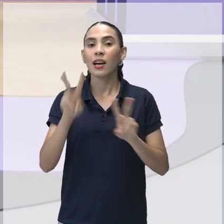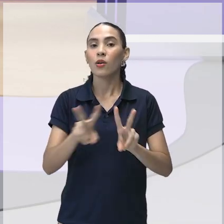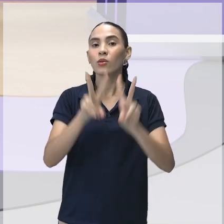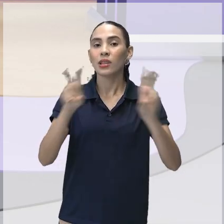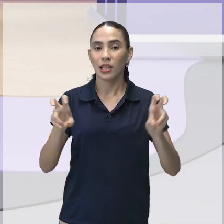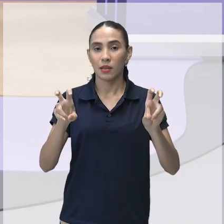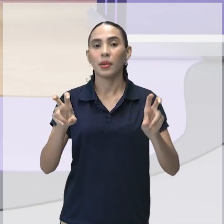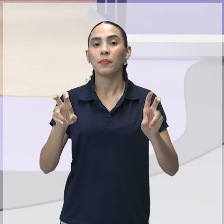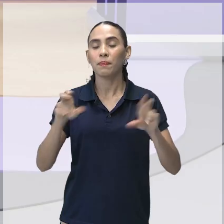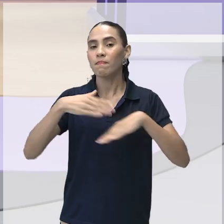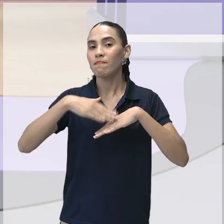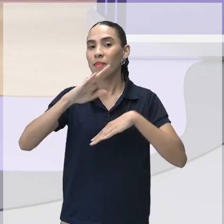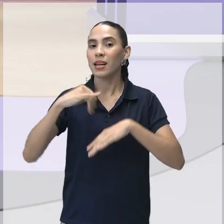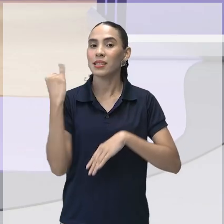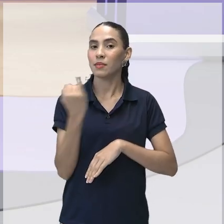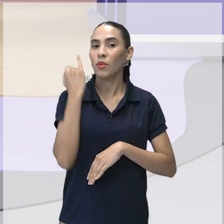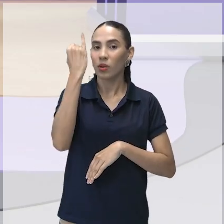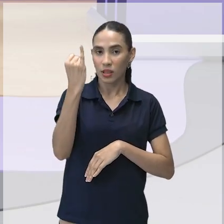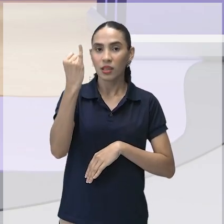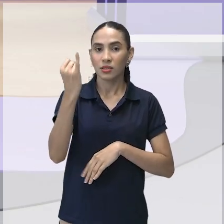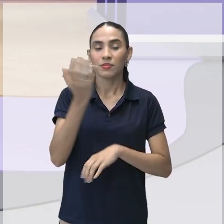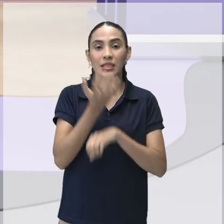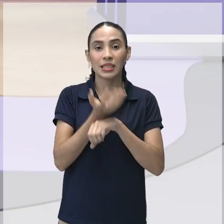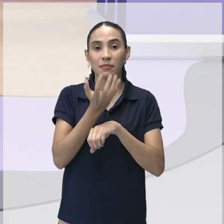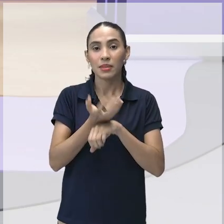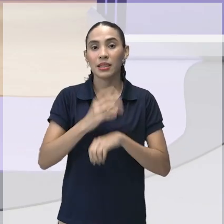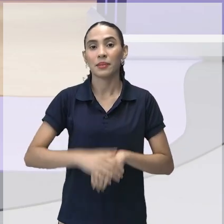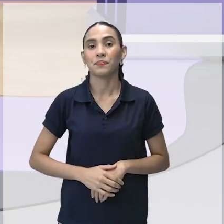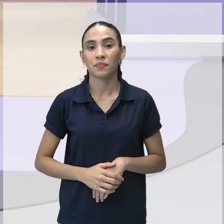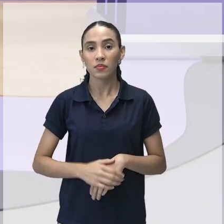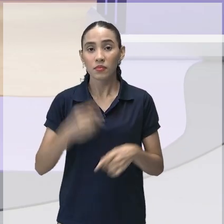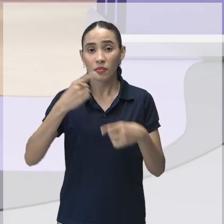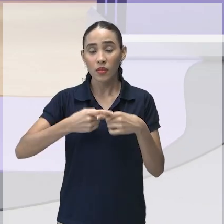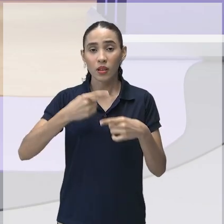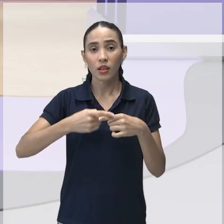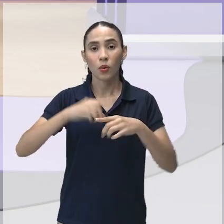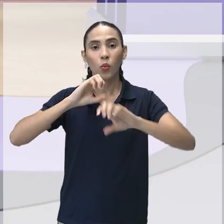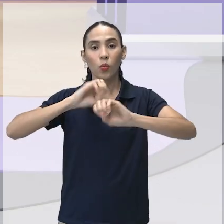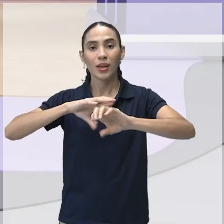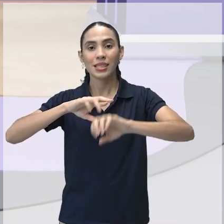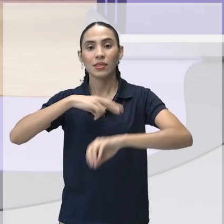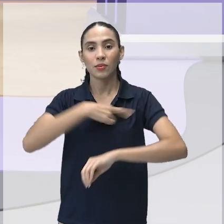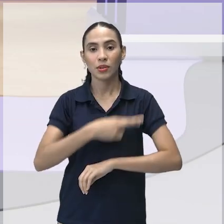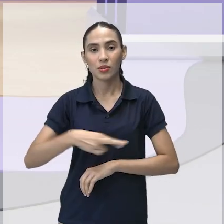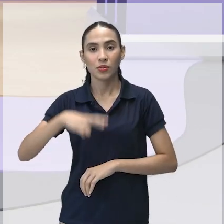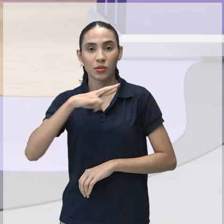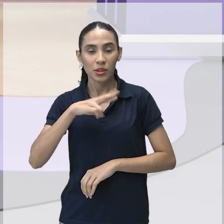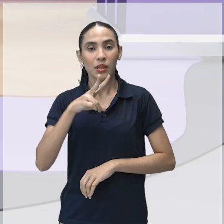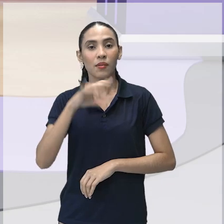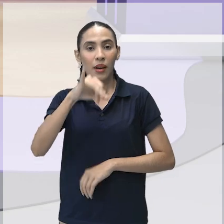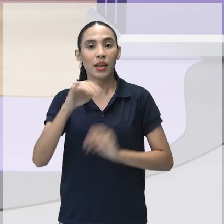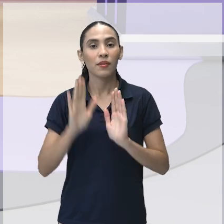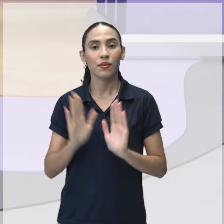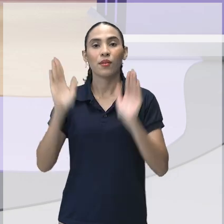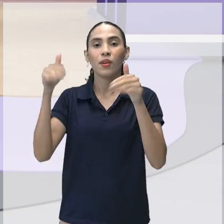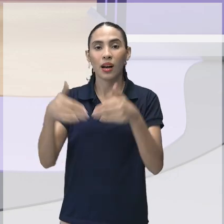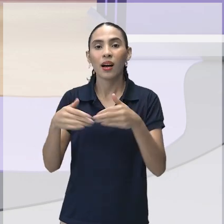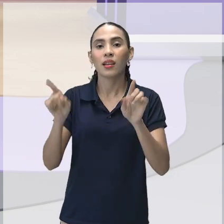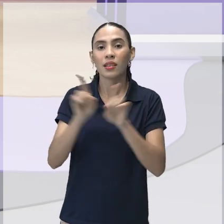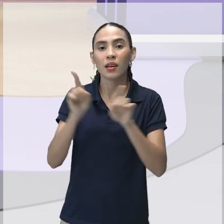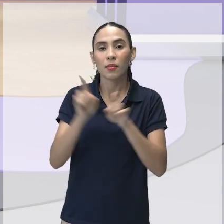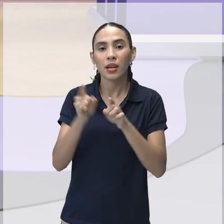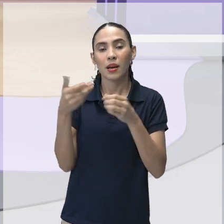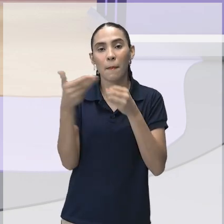temas mais importantes da nossa disciplina, porque o ensino religioso, ele se debruça a partir da